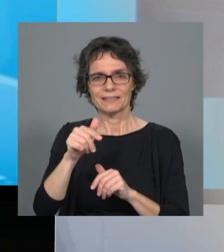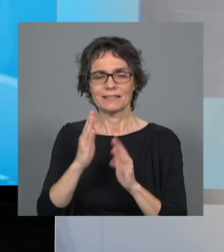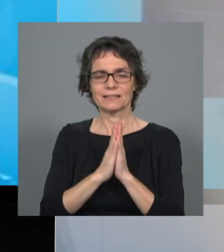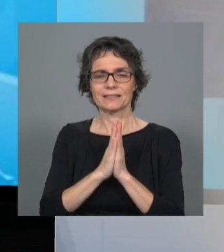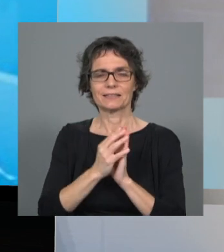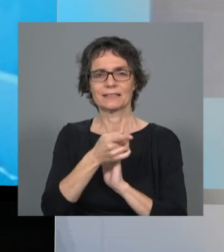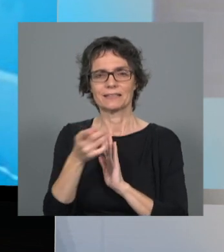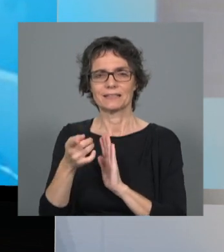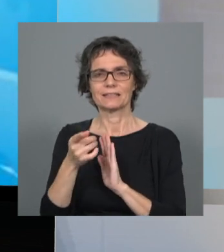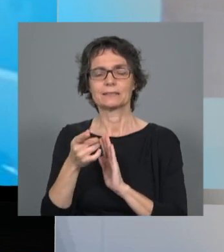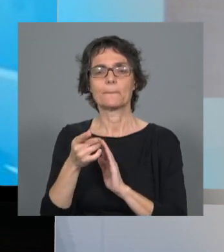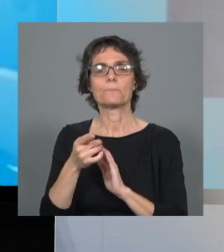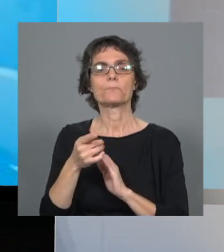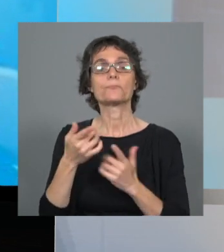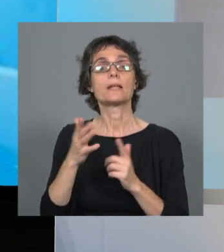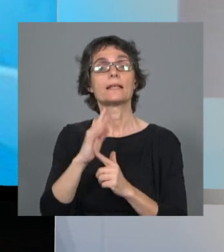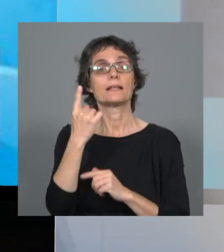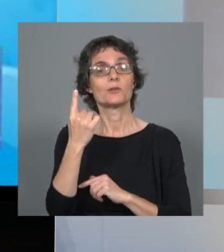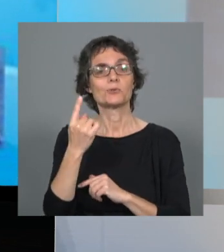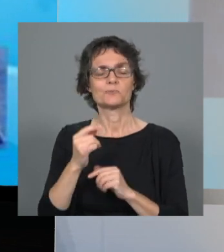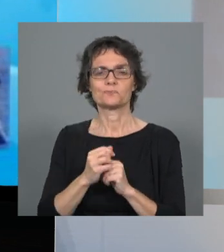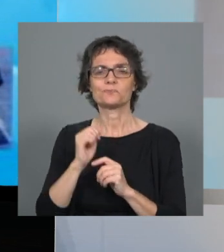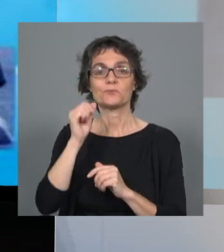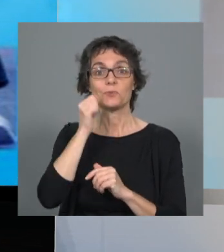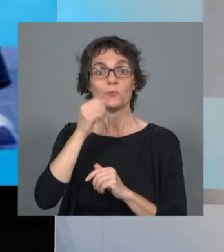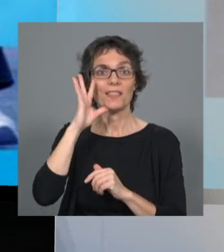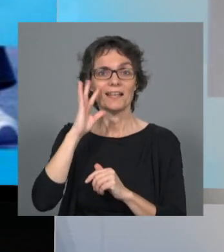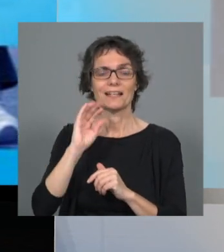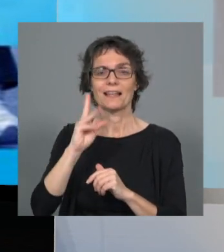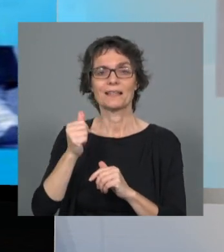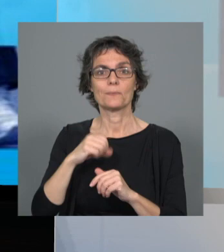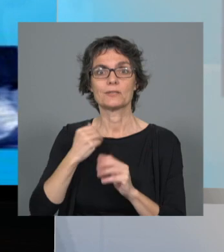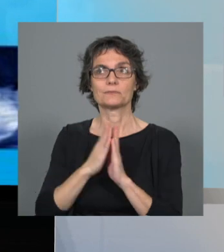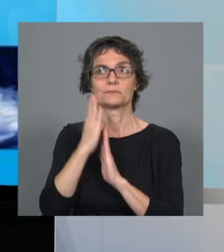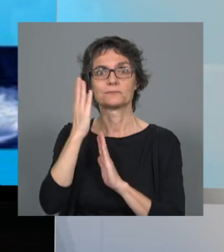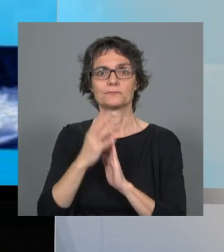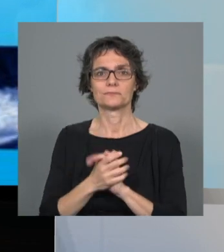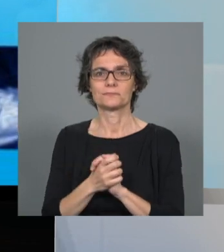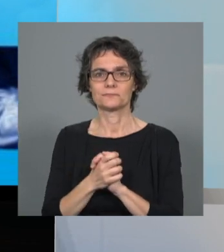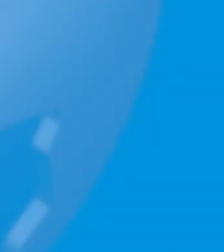Eclésia. Será na Antena 1. Tenha então uma boa tarde e até amanhã, se Deus quiser.